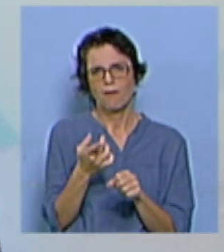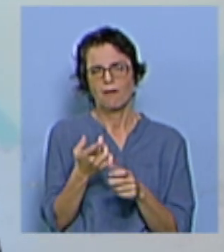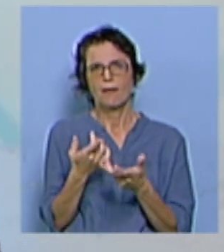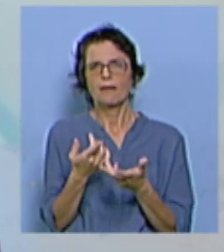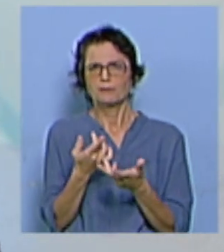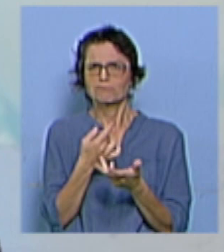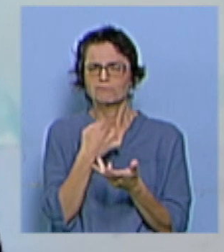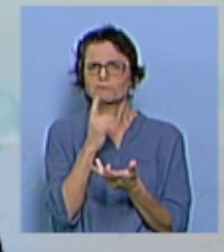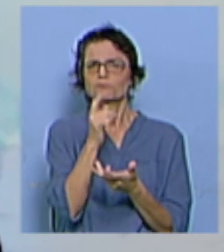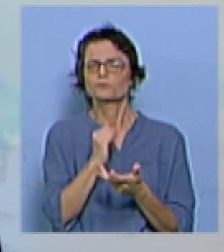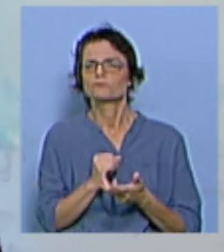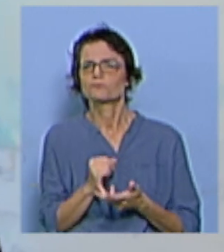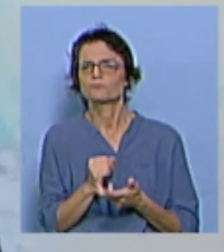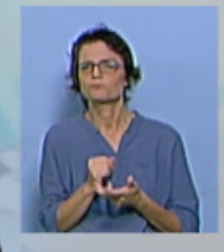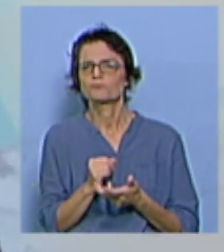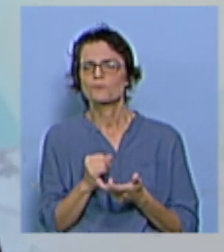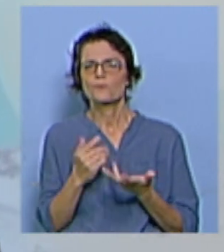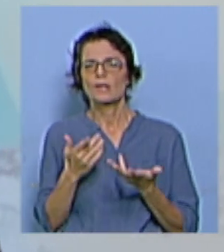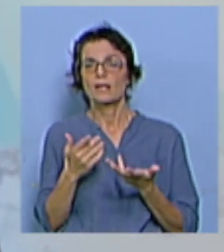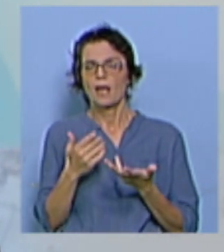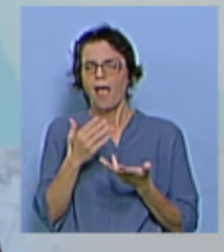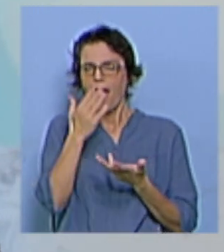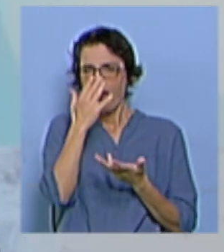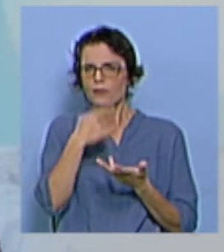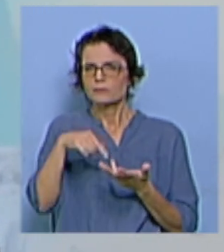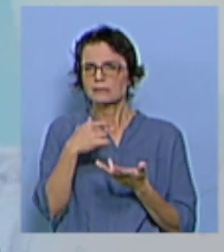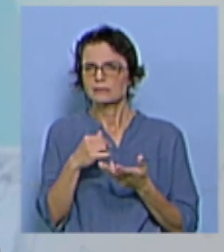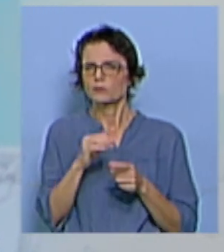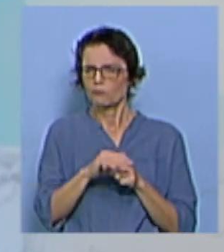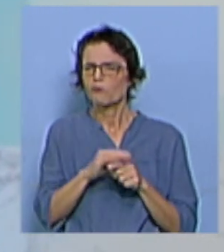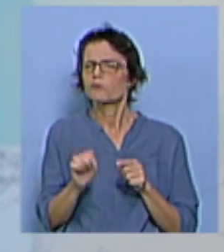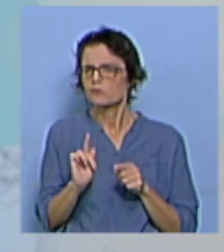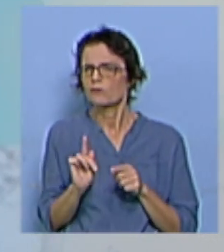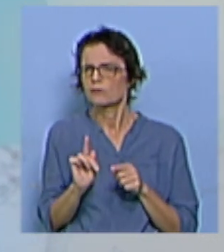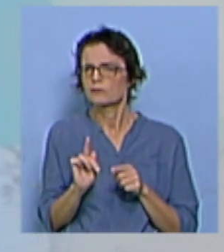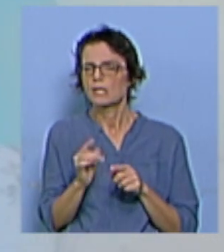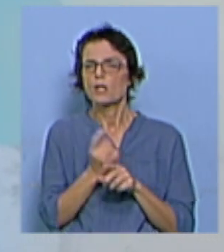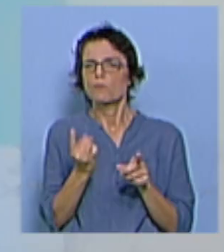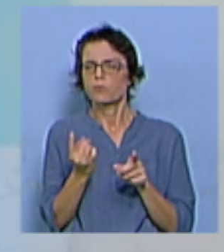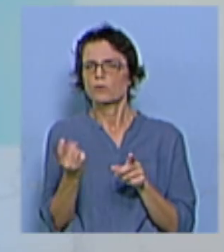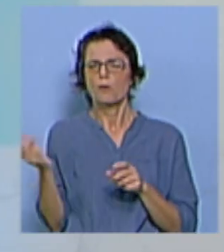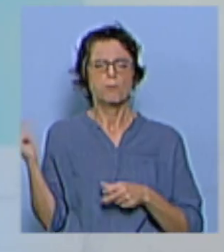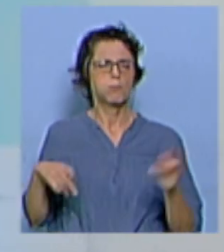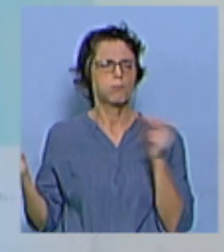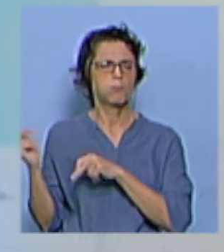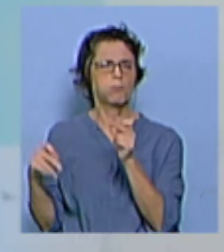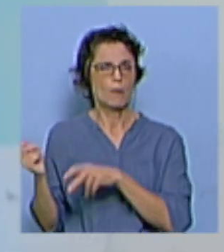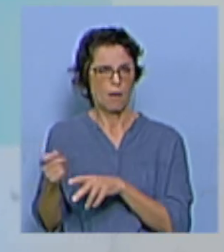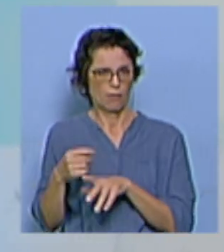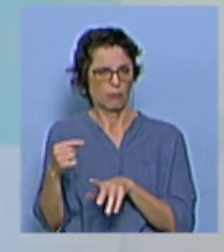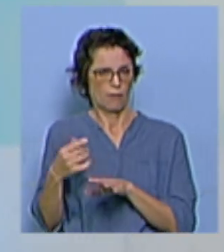dizer que até fomos afortunados no meio de tudo o que aconteceu. Eu acho que na paróquia